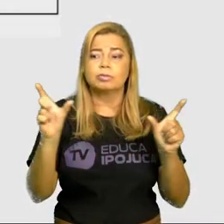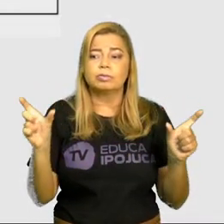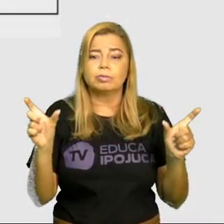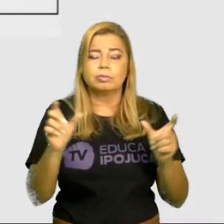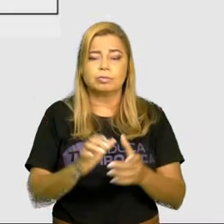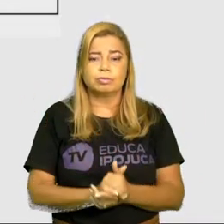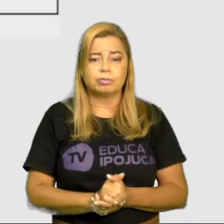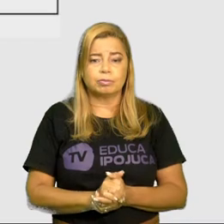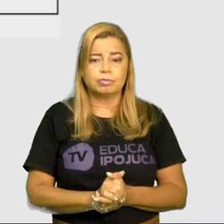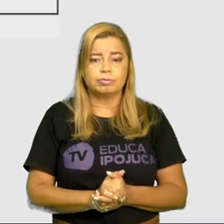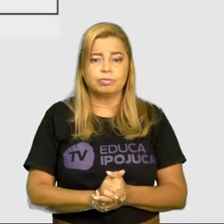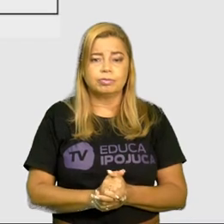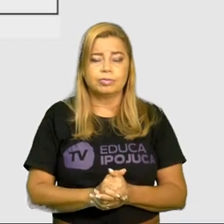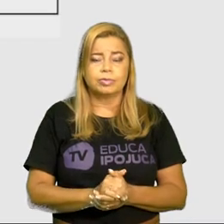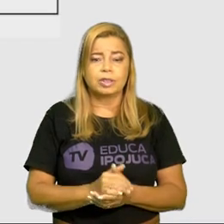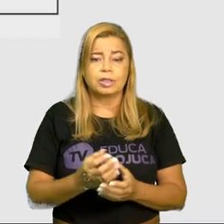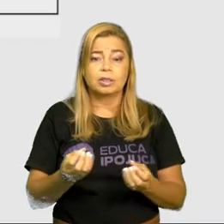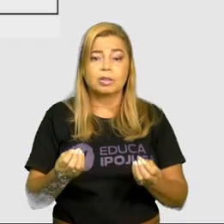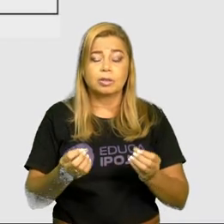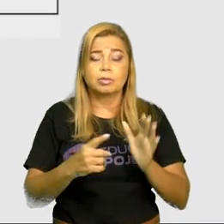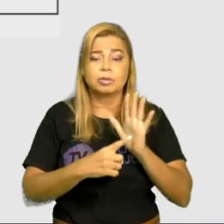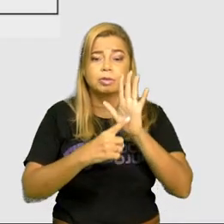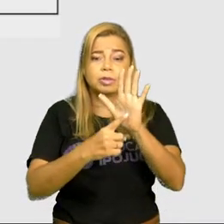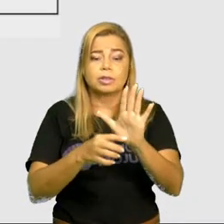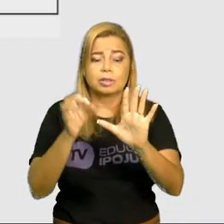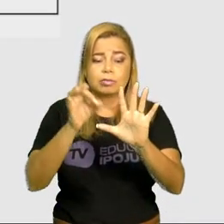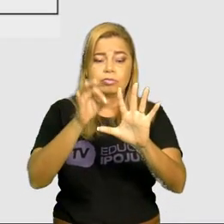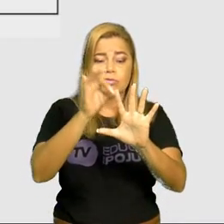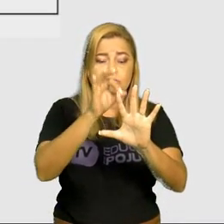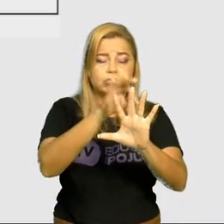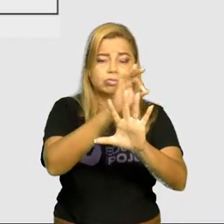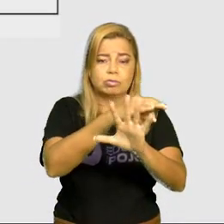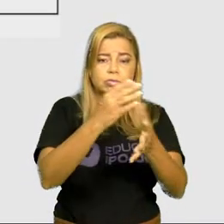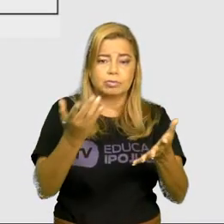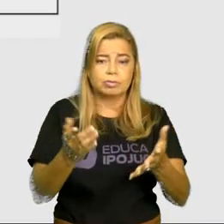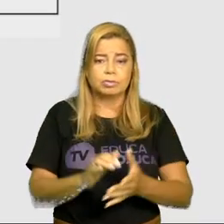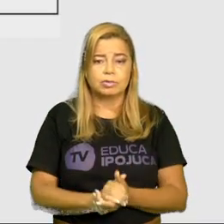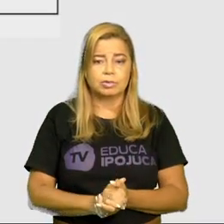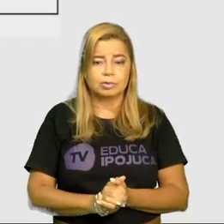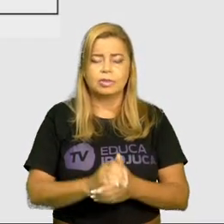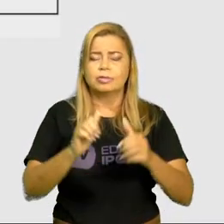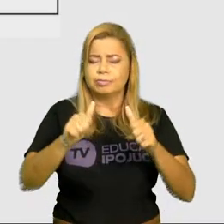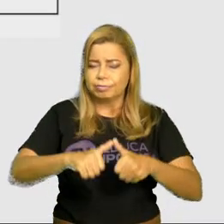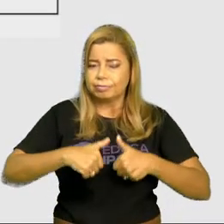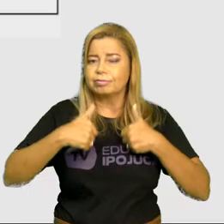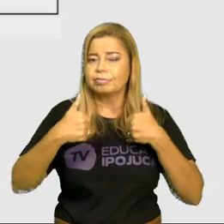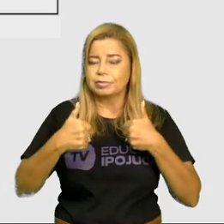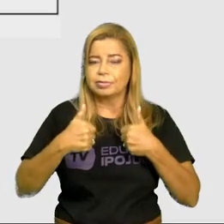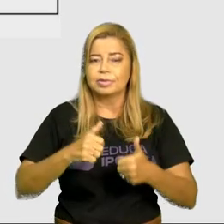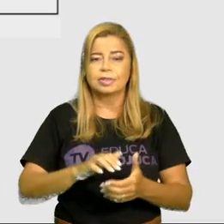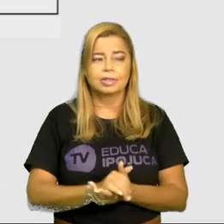como ele representa ali no nosso ábaco. E fica bem que interessante.